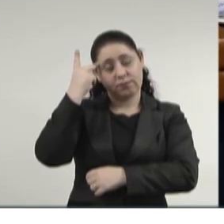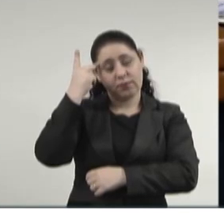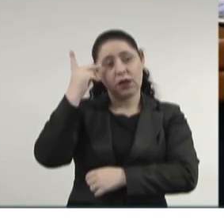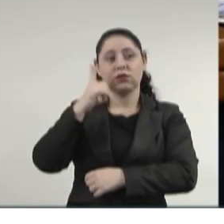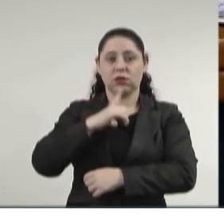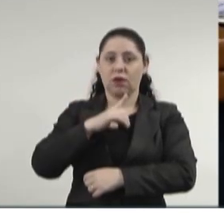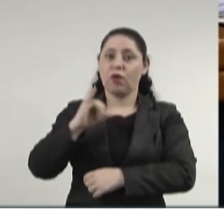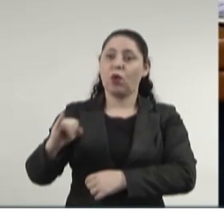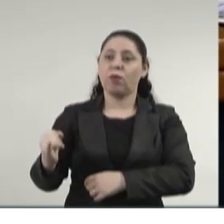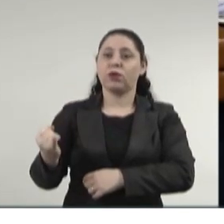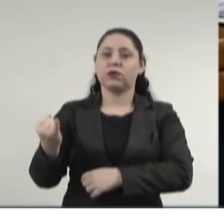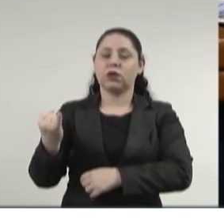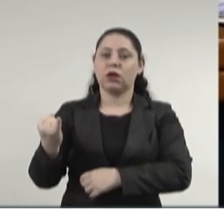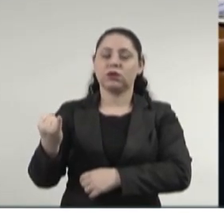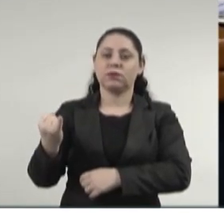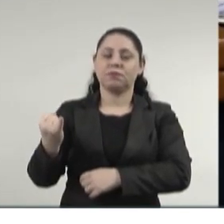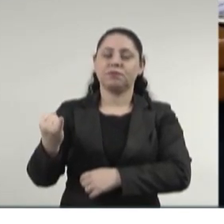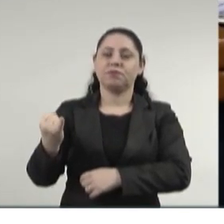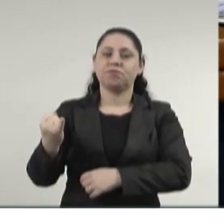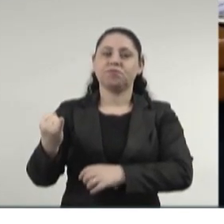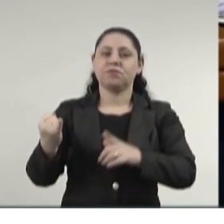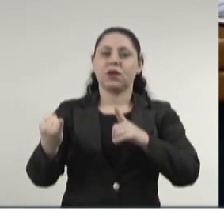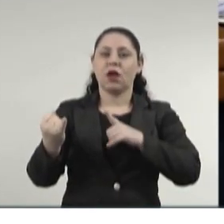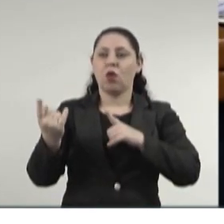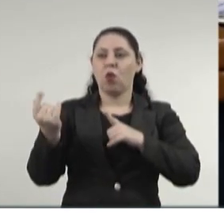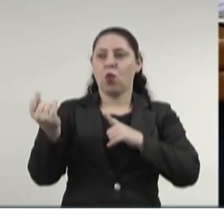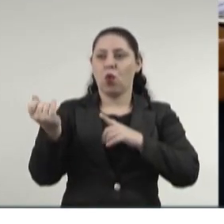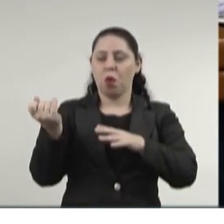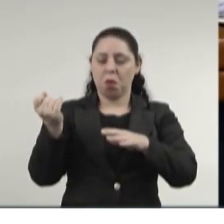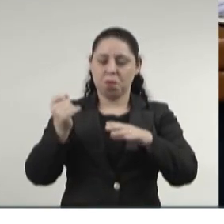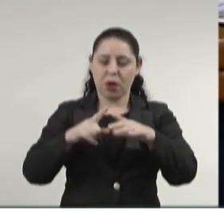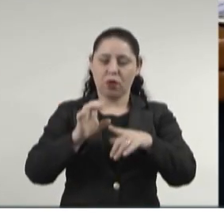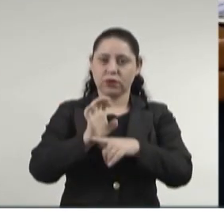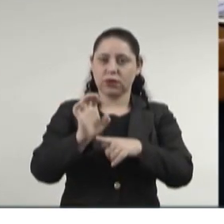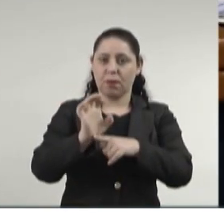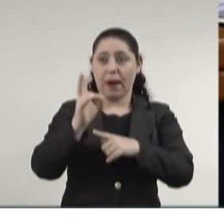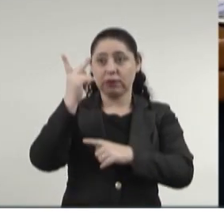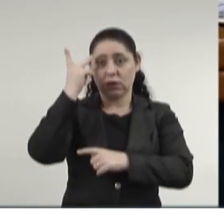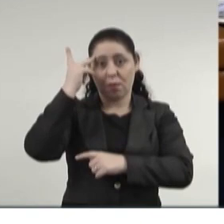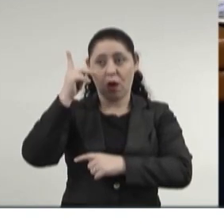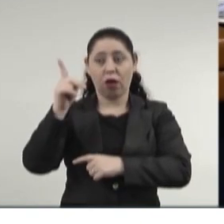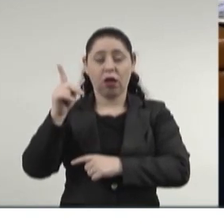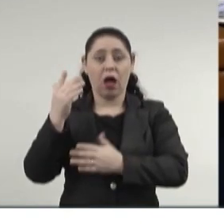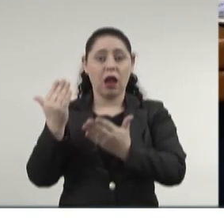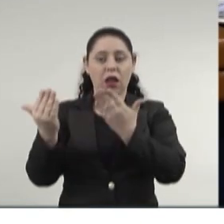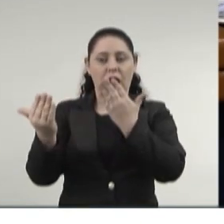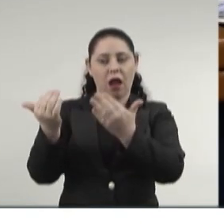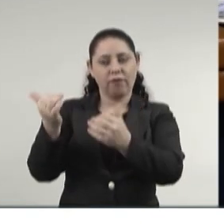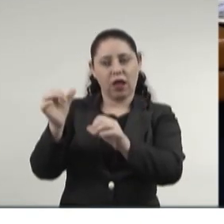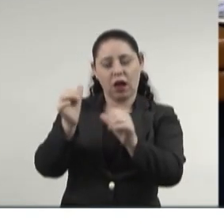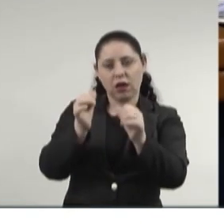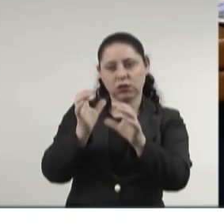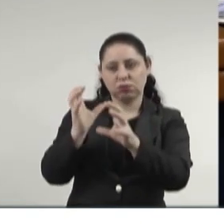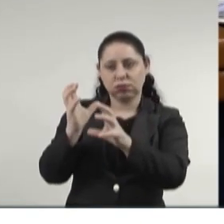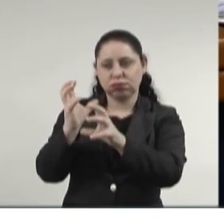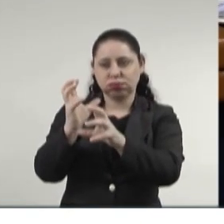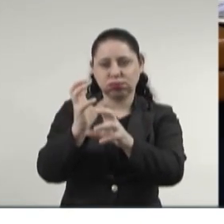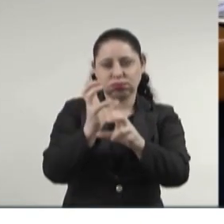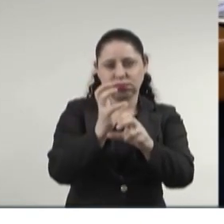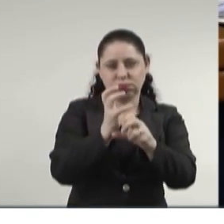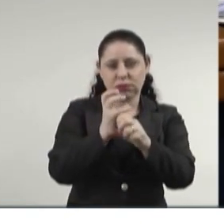nós tivemos a oportunidade de pegar o Fundo Estadual de São Paulo, os